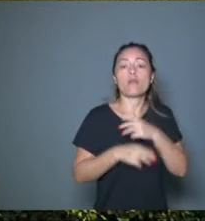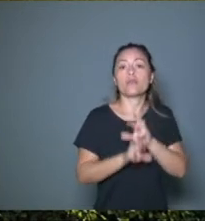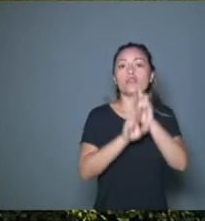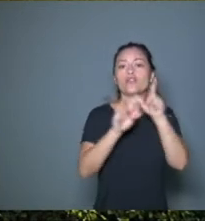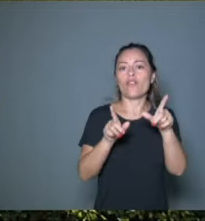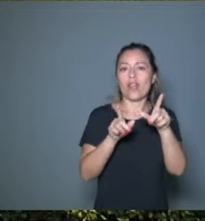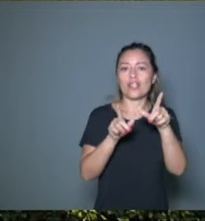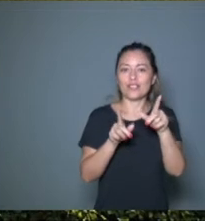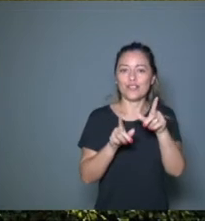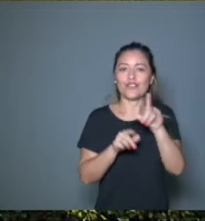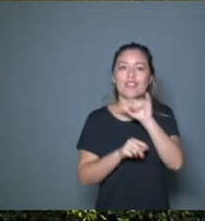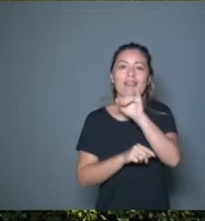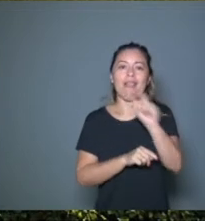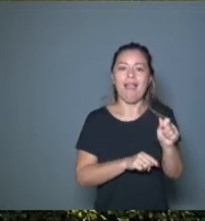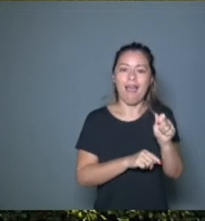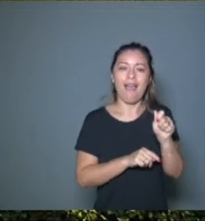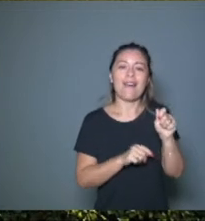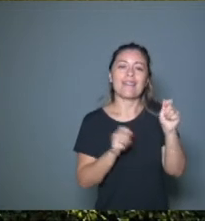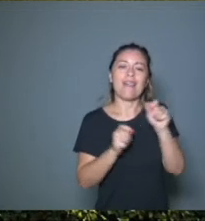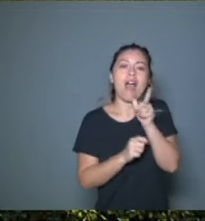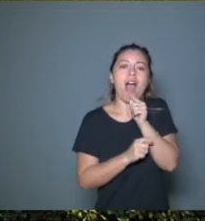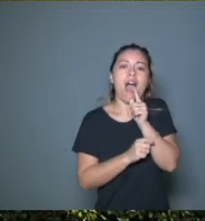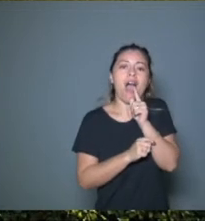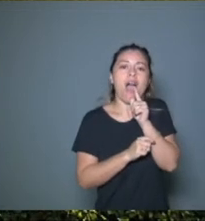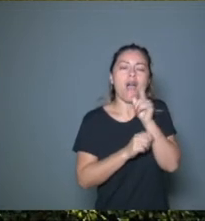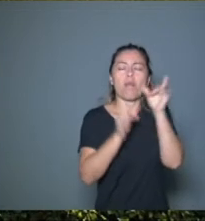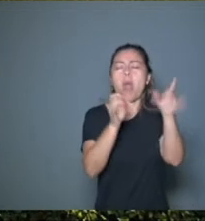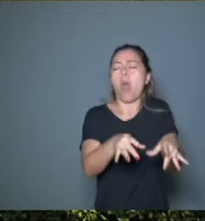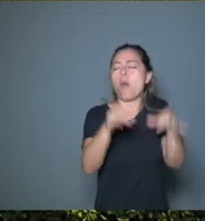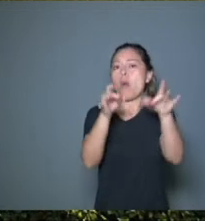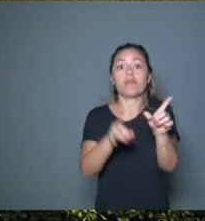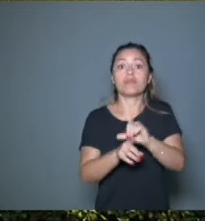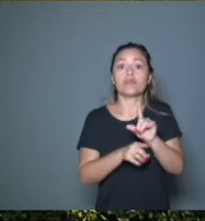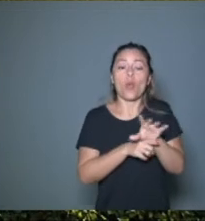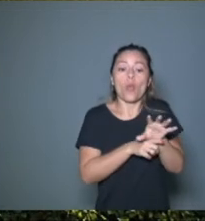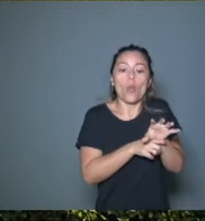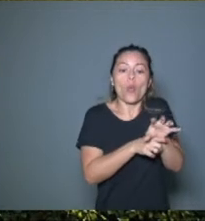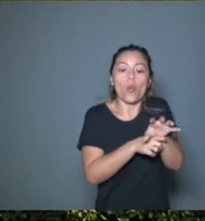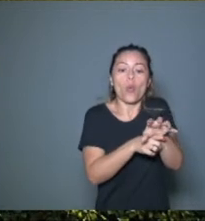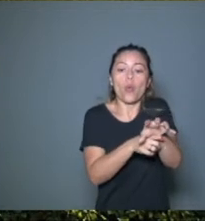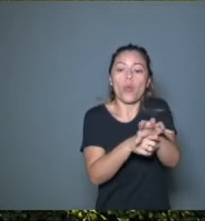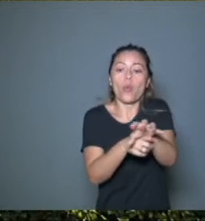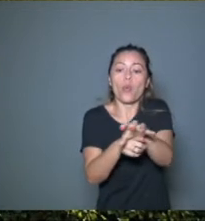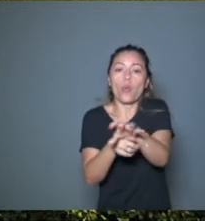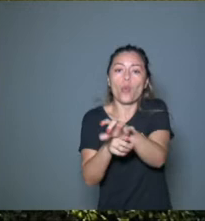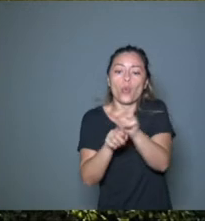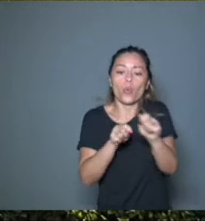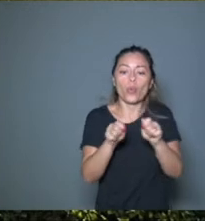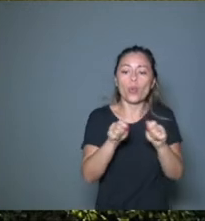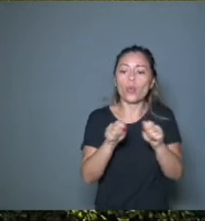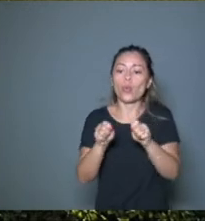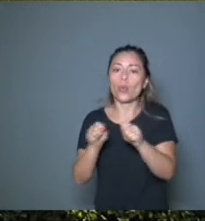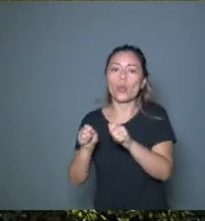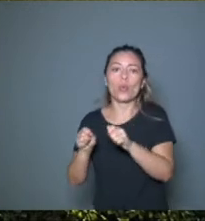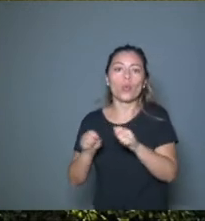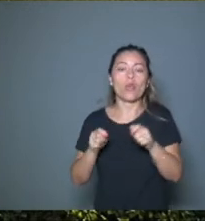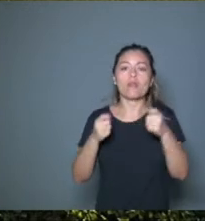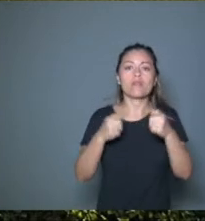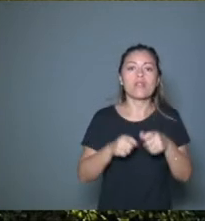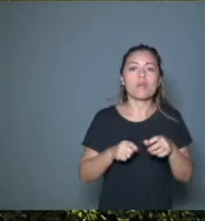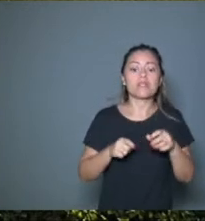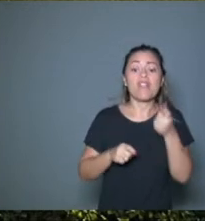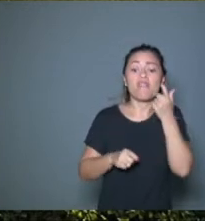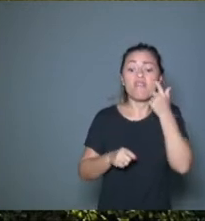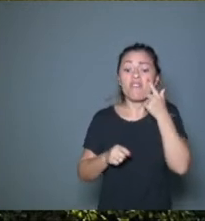de inteligência artificial e que demanda exatamente o que a cultura está precisando de água e não precisa estar lá chutando o chão e vendo